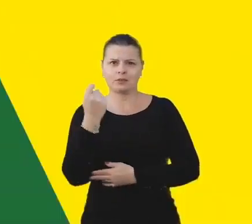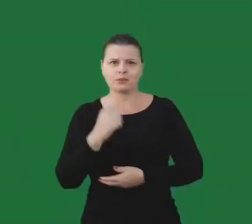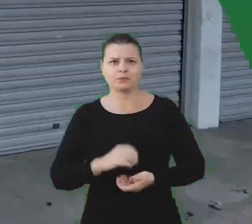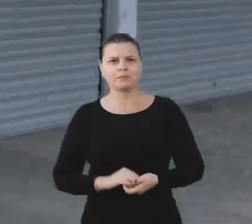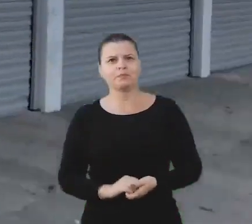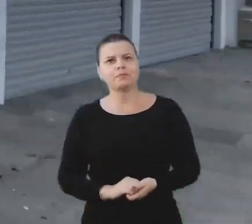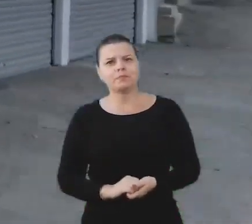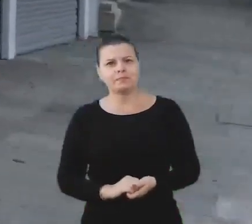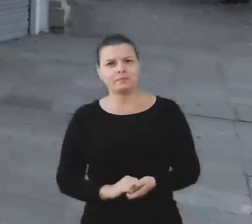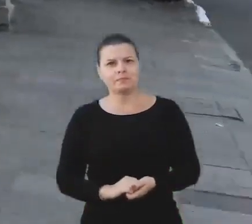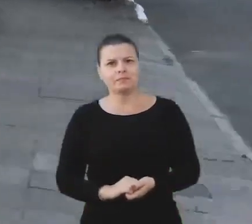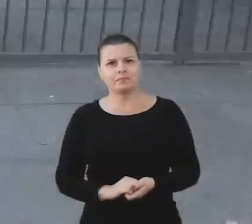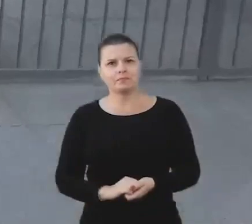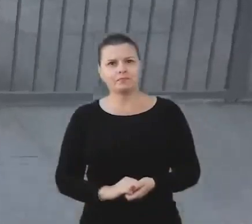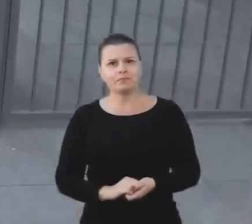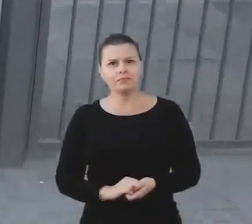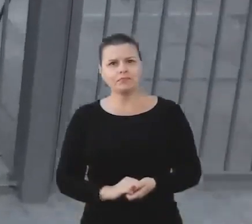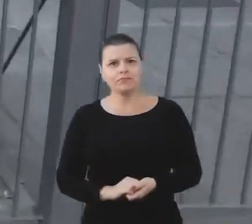Grande.